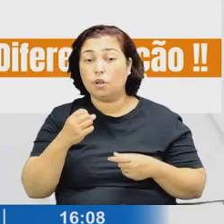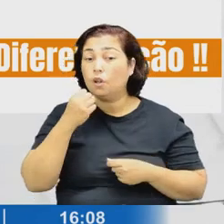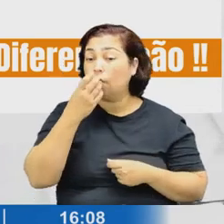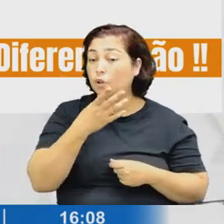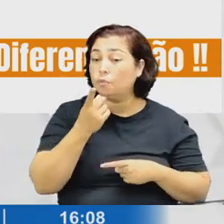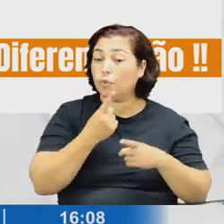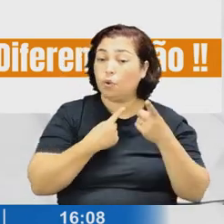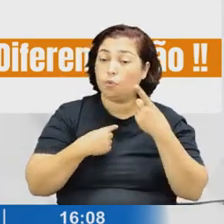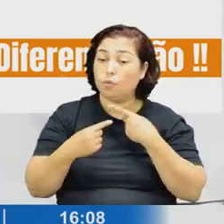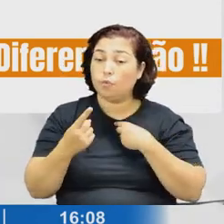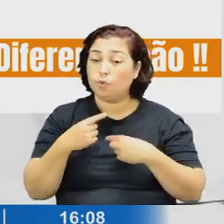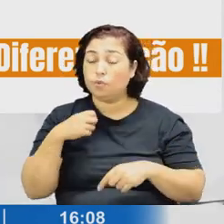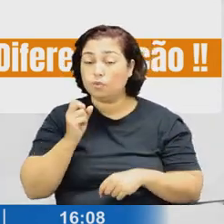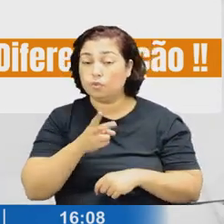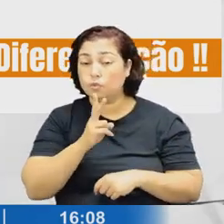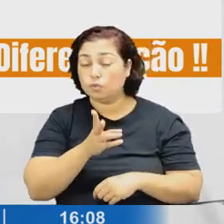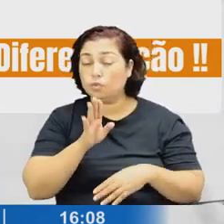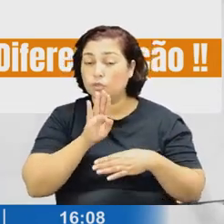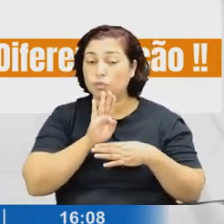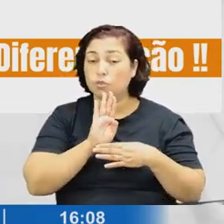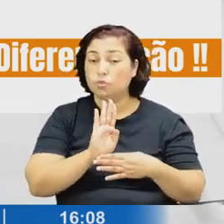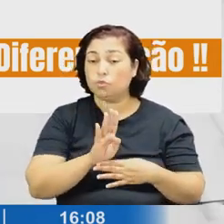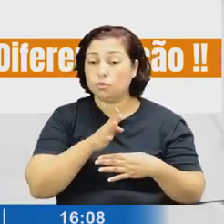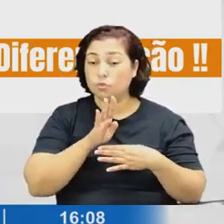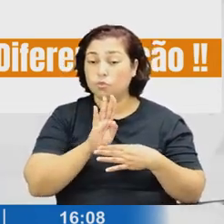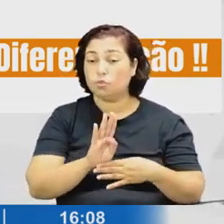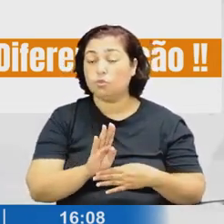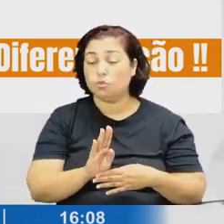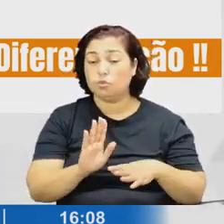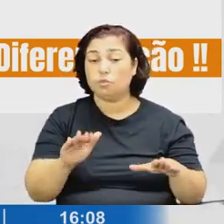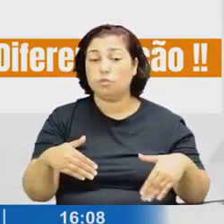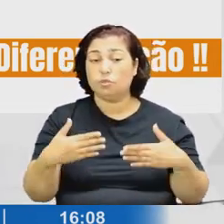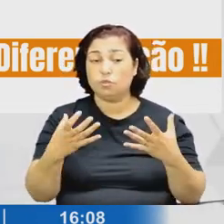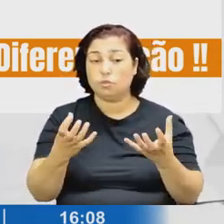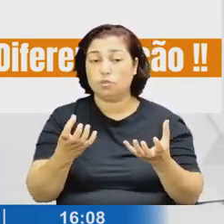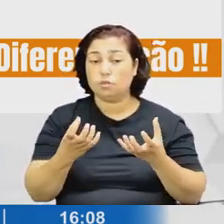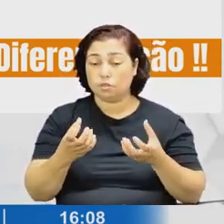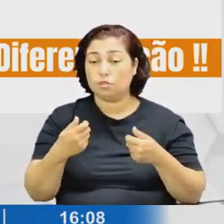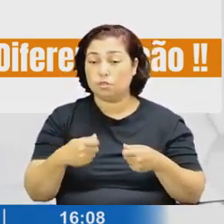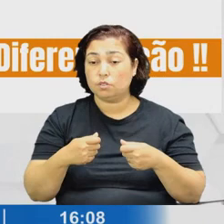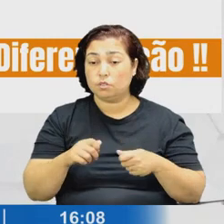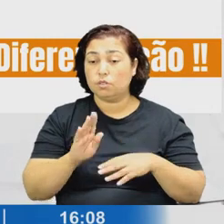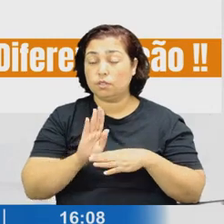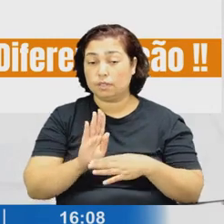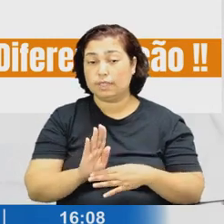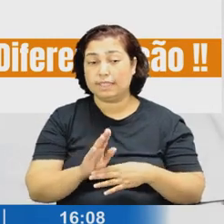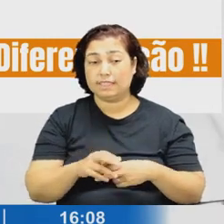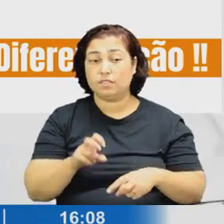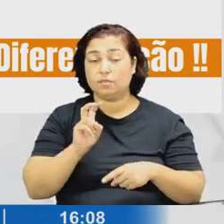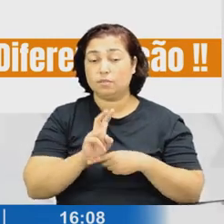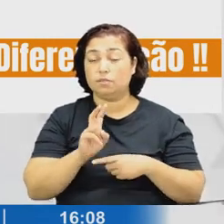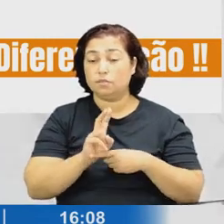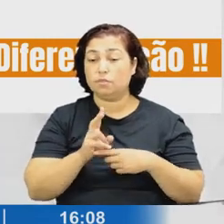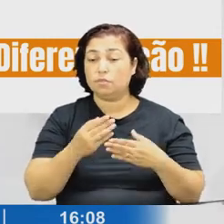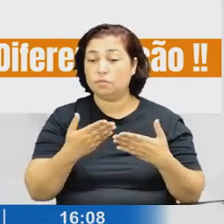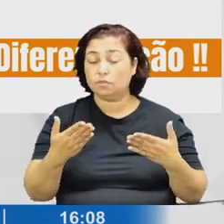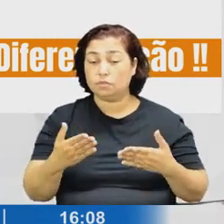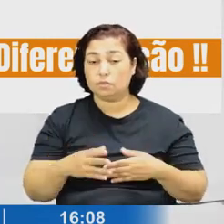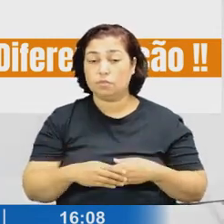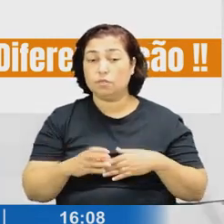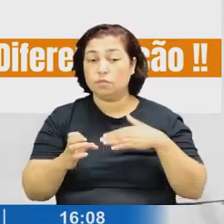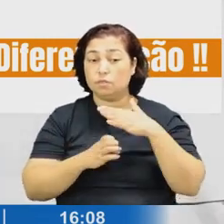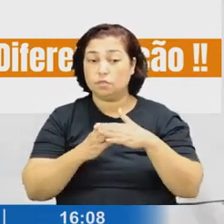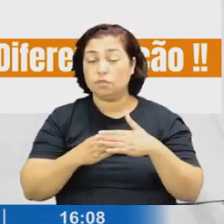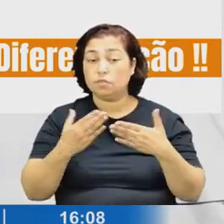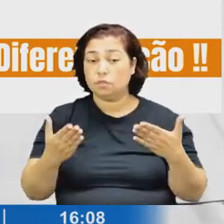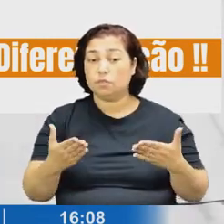Boa Vontade sempre dando dando dando dando na hora que precisava de ajuda ela recebe a empresa que foi defendida na hora que ela precisou de ajuda de funcional